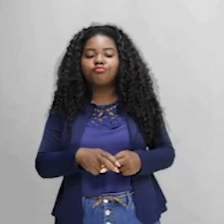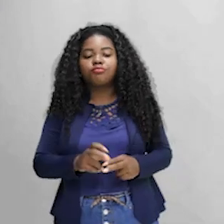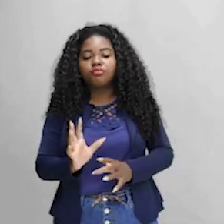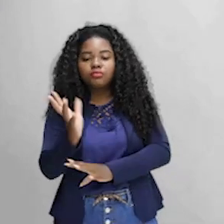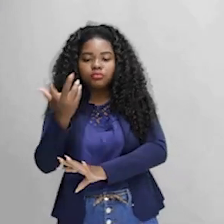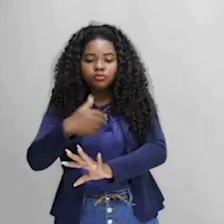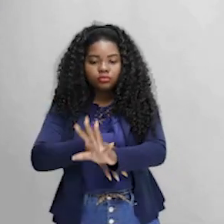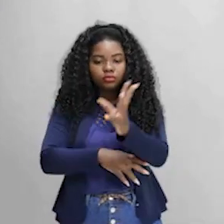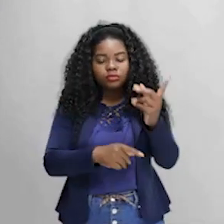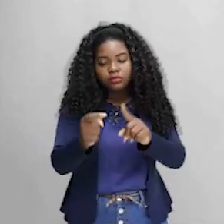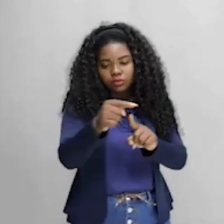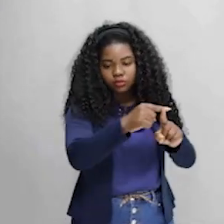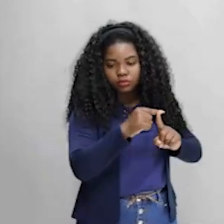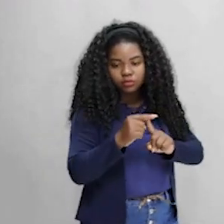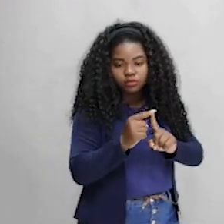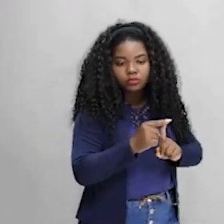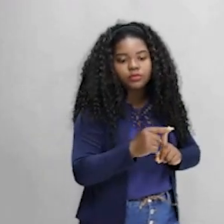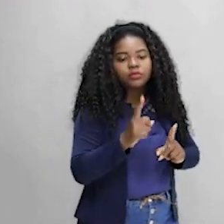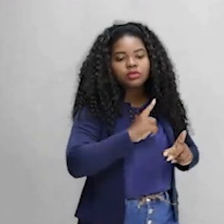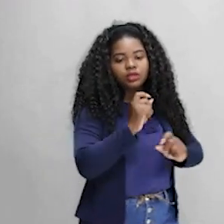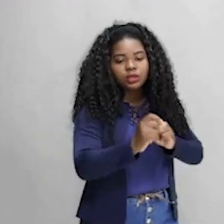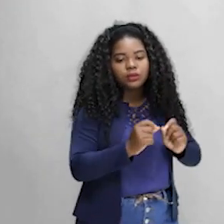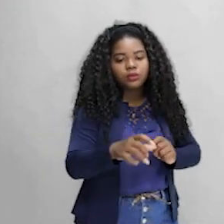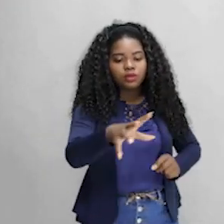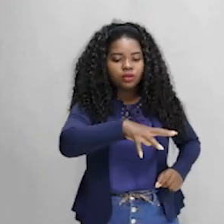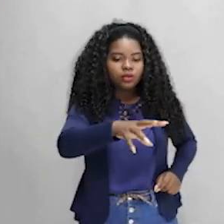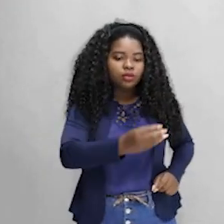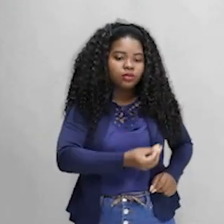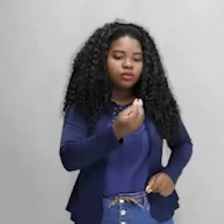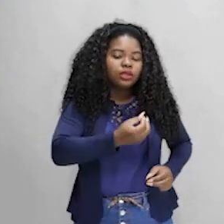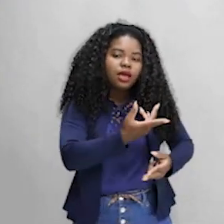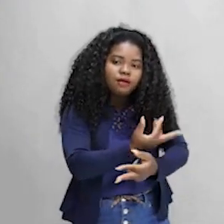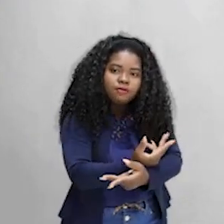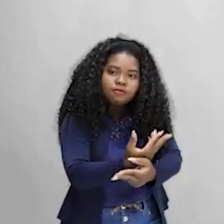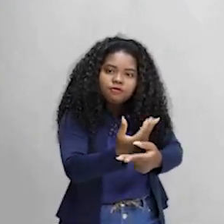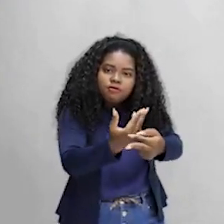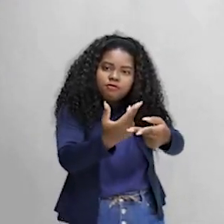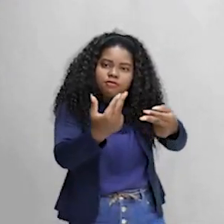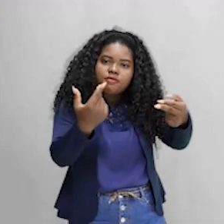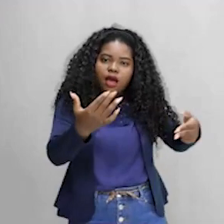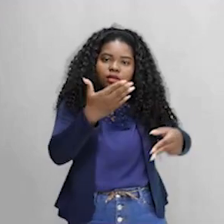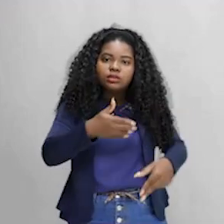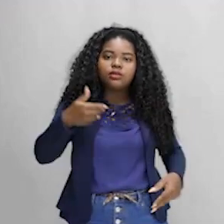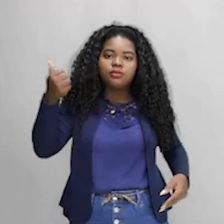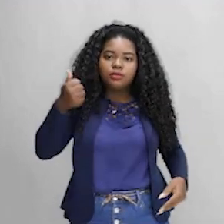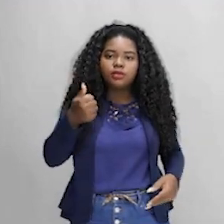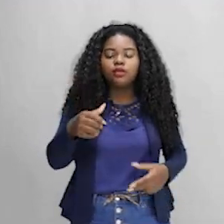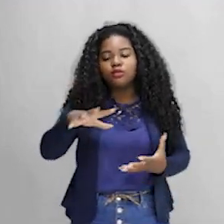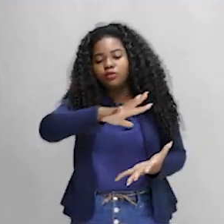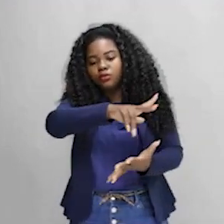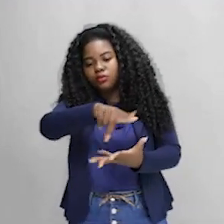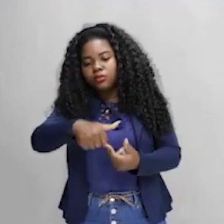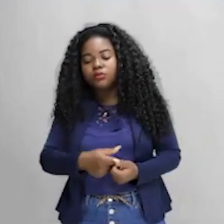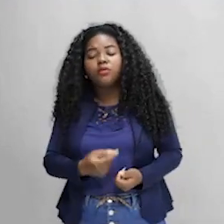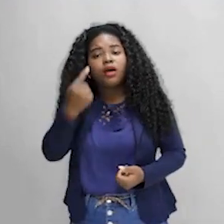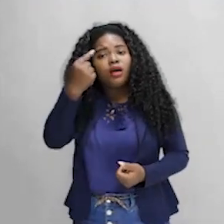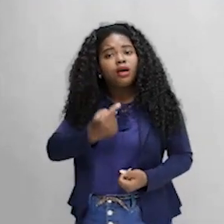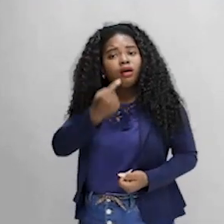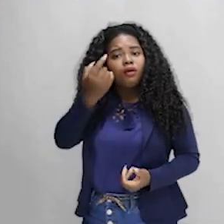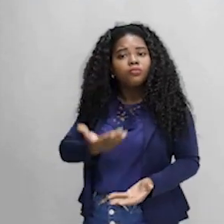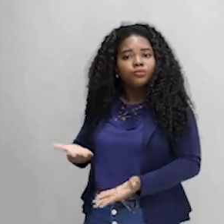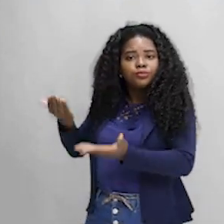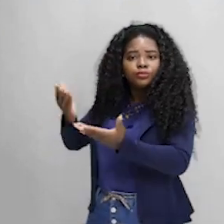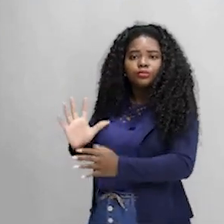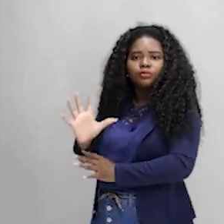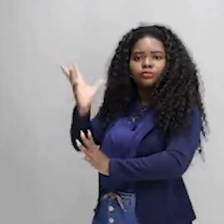equatoriais vão apresentar as maiores biodiversidades do planeta, galera, tá? Olha como é que essa floresta aqui, uma floresta